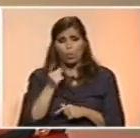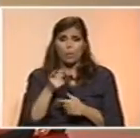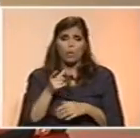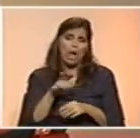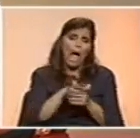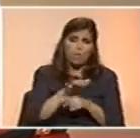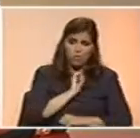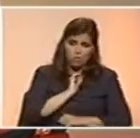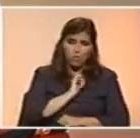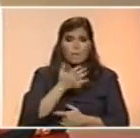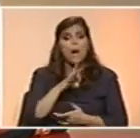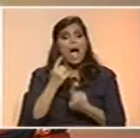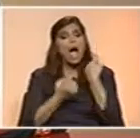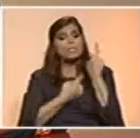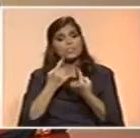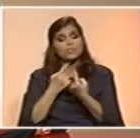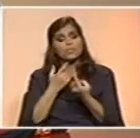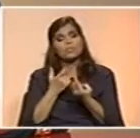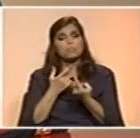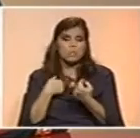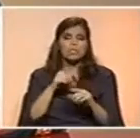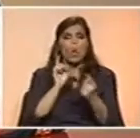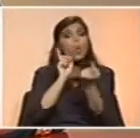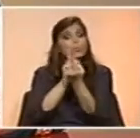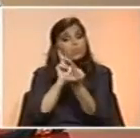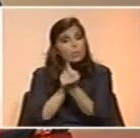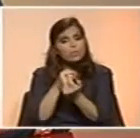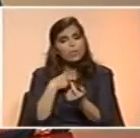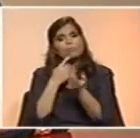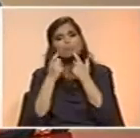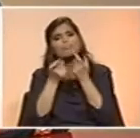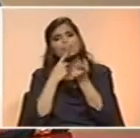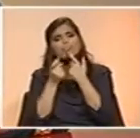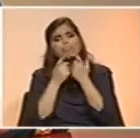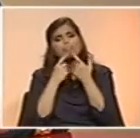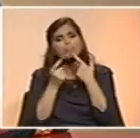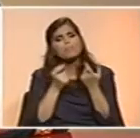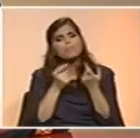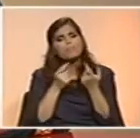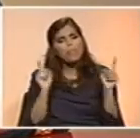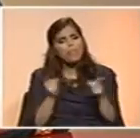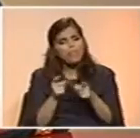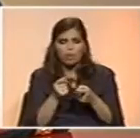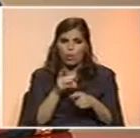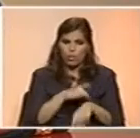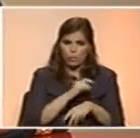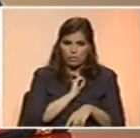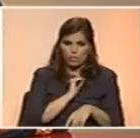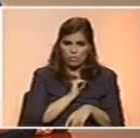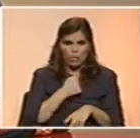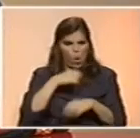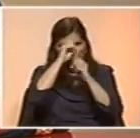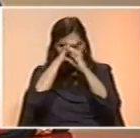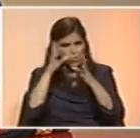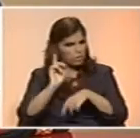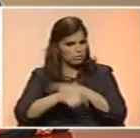mas em algumas consultas faço sempre um inquérito alimentar breve ao doente e chego sempre à conclusão